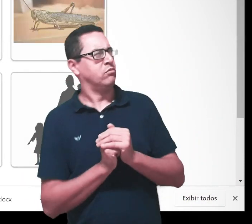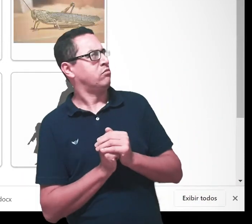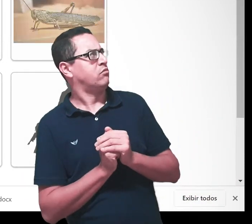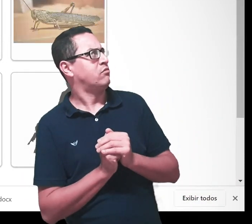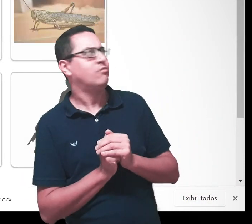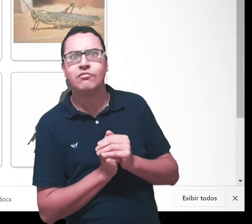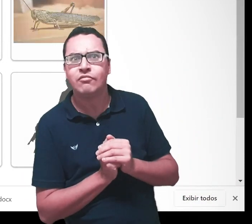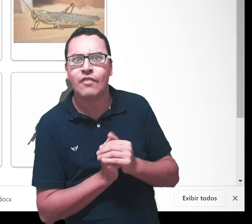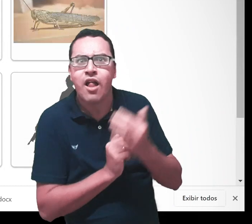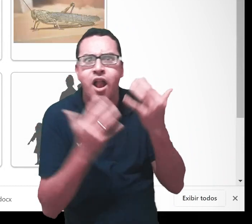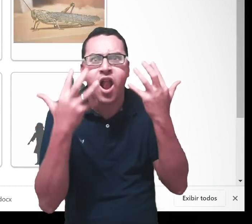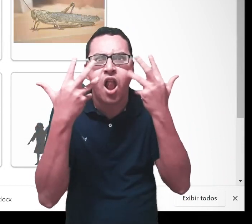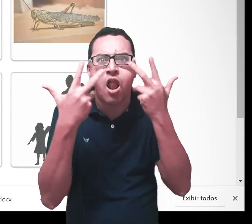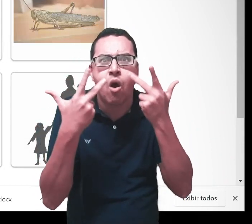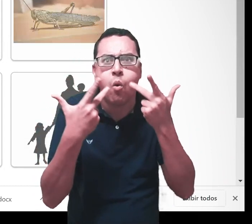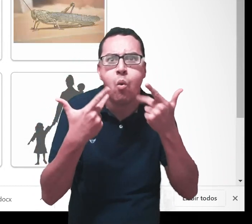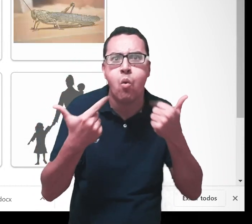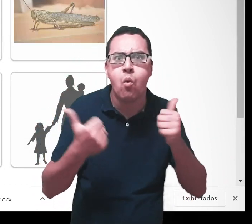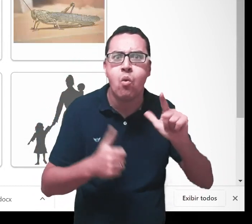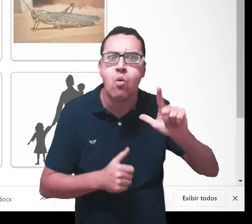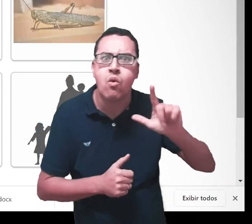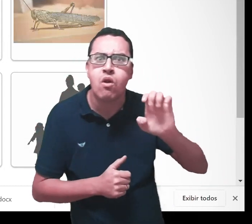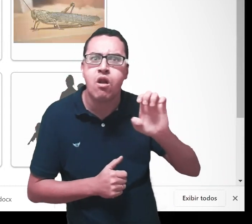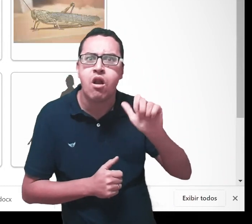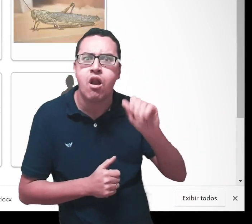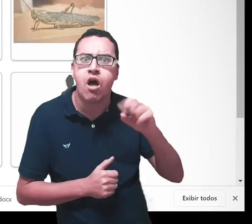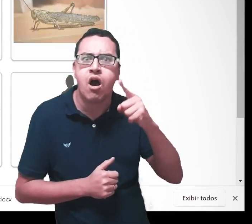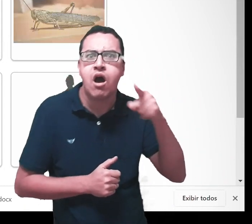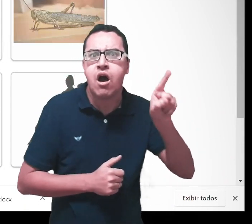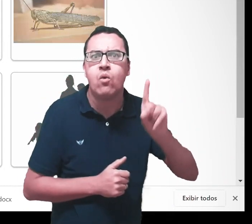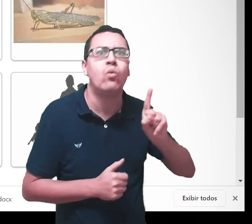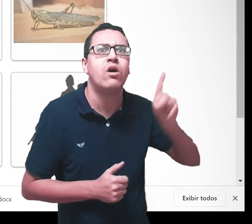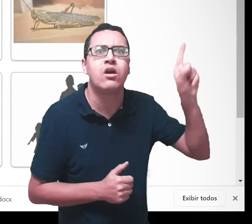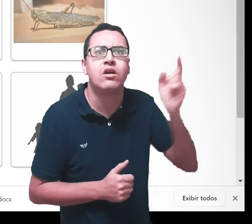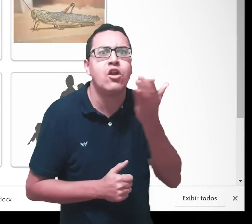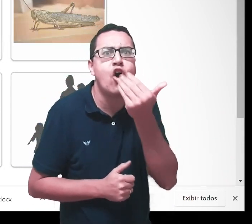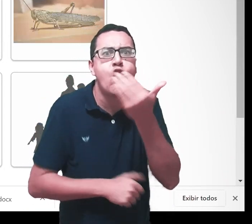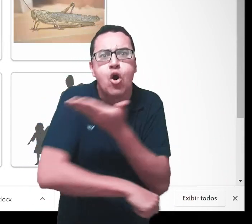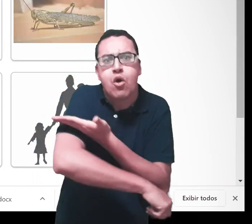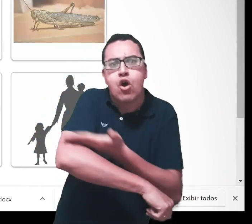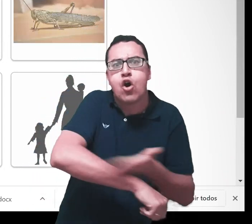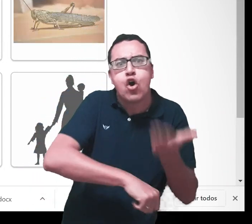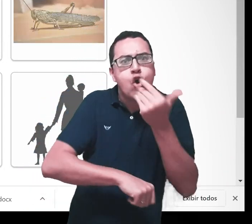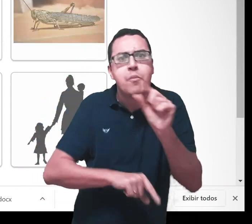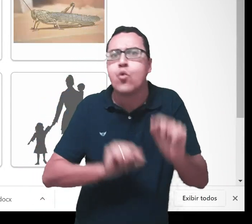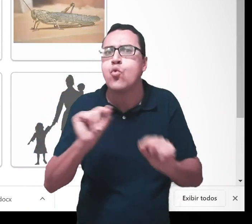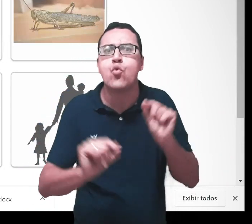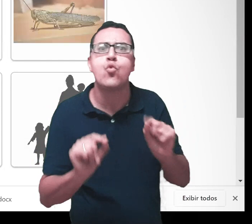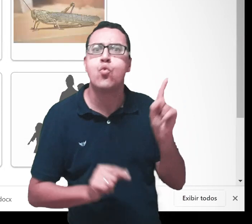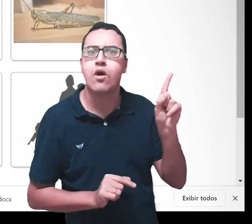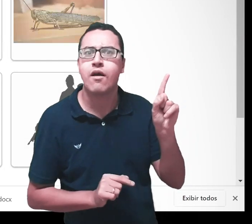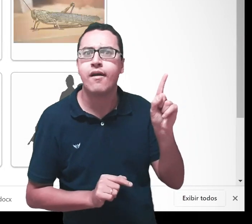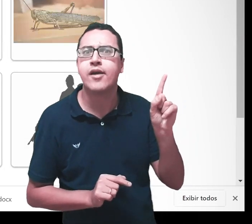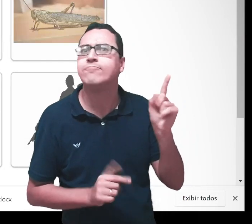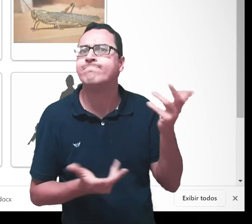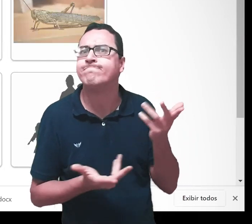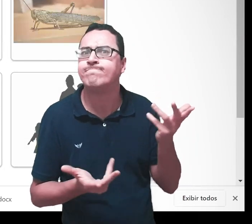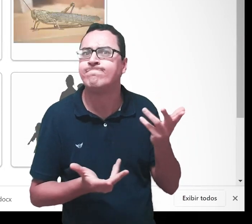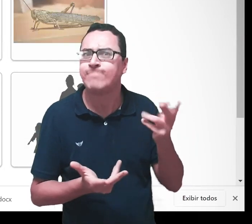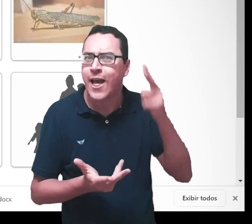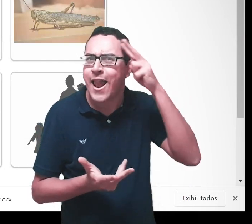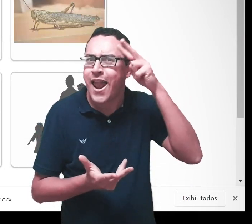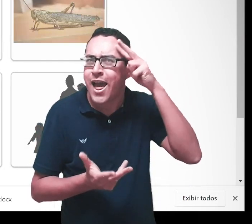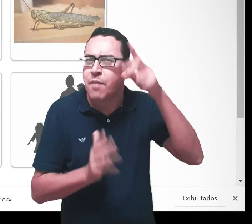Um leão! Do que o leão se alimenta? Você sabe? Já saiu ali em cima